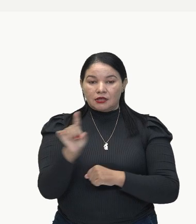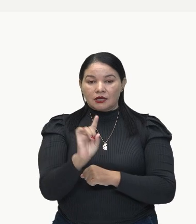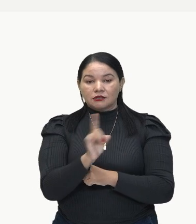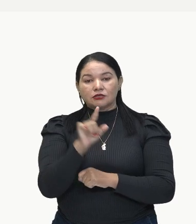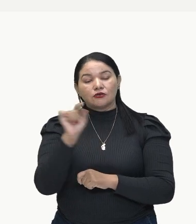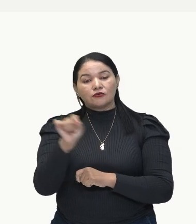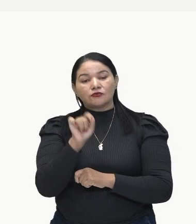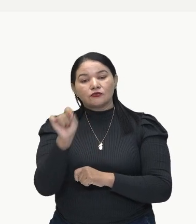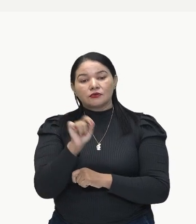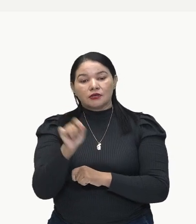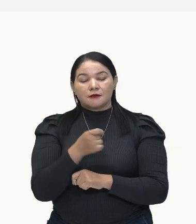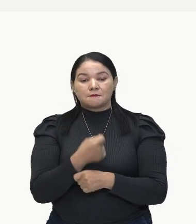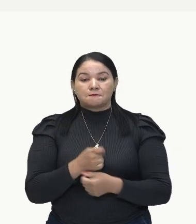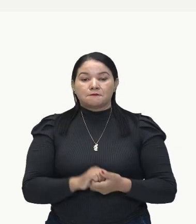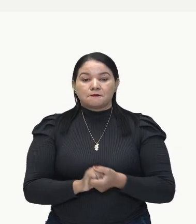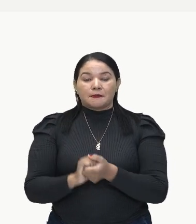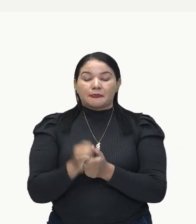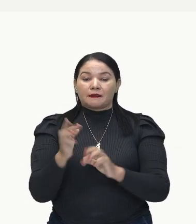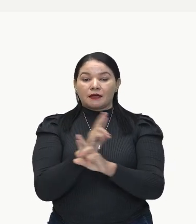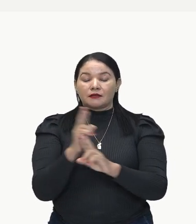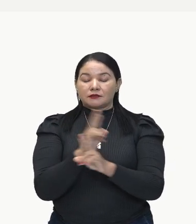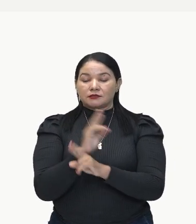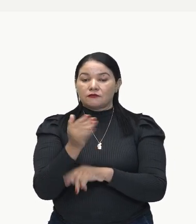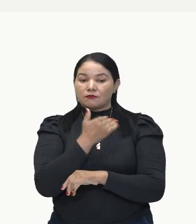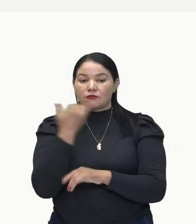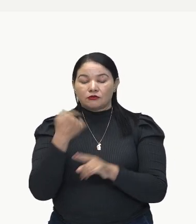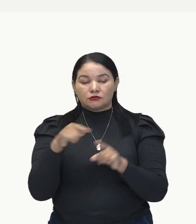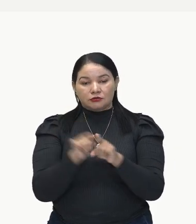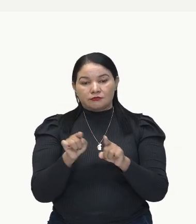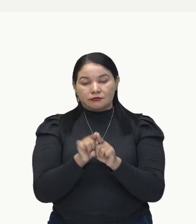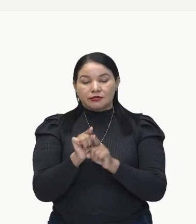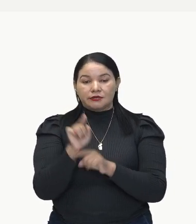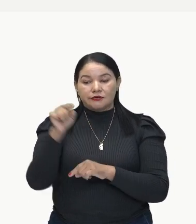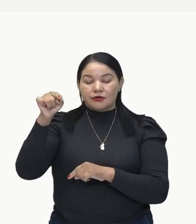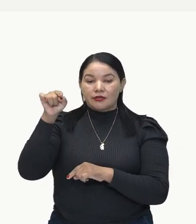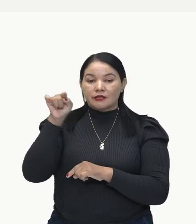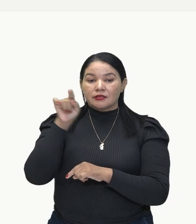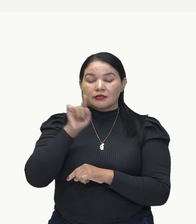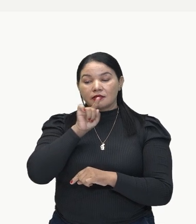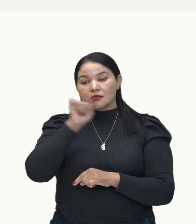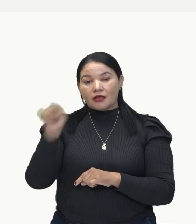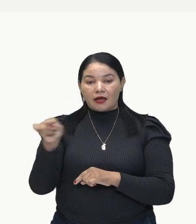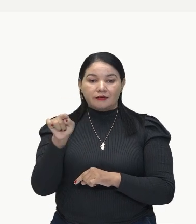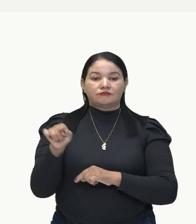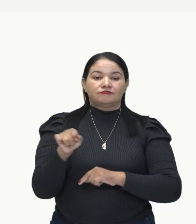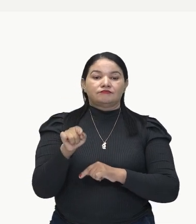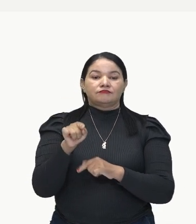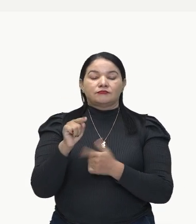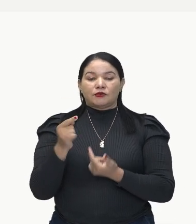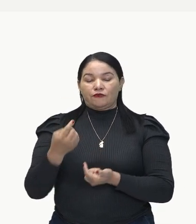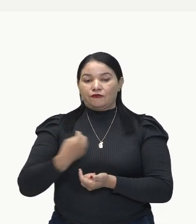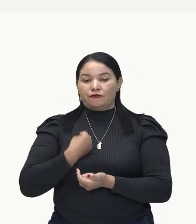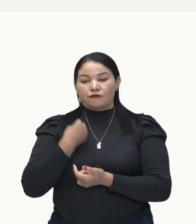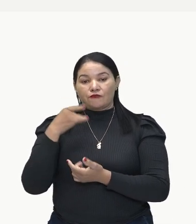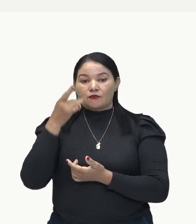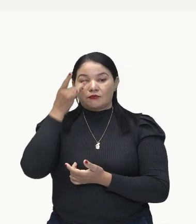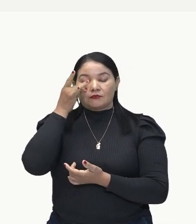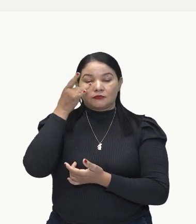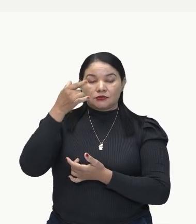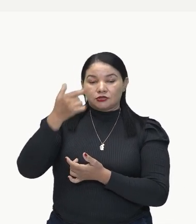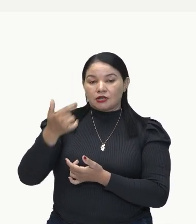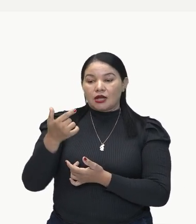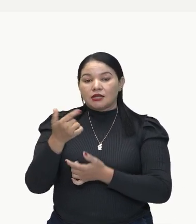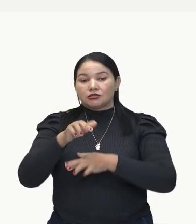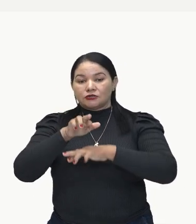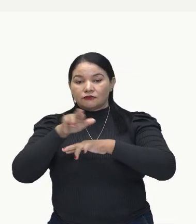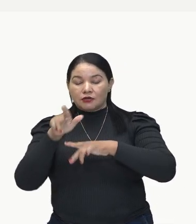à morte e aquilo que ele não encontra naquele lugar em que ele está. Sem quinda viste as